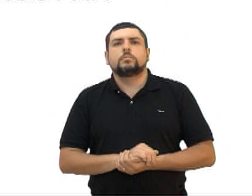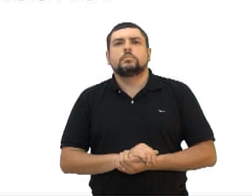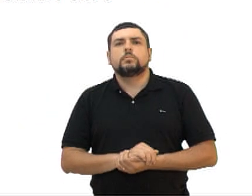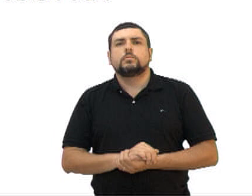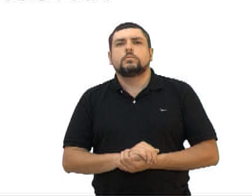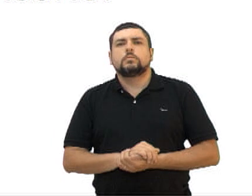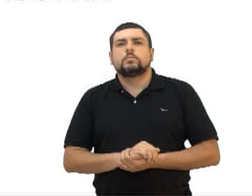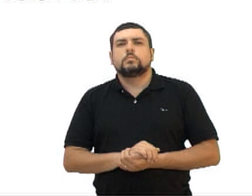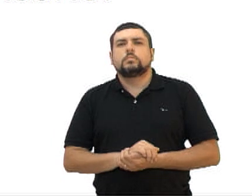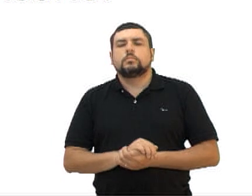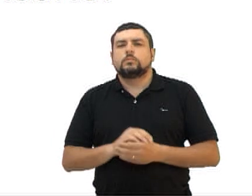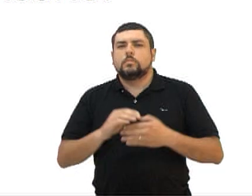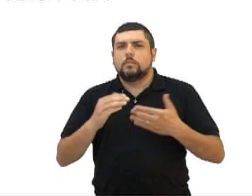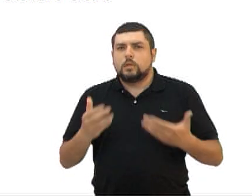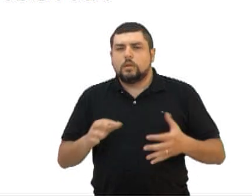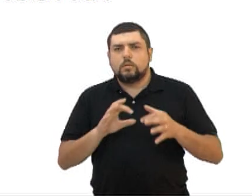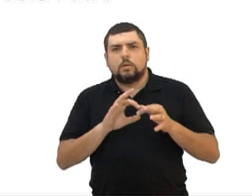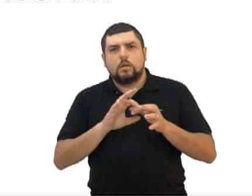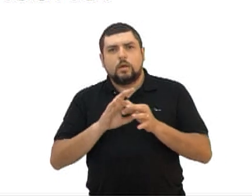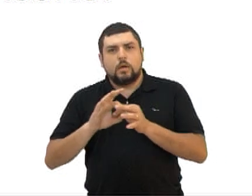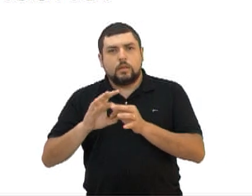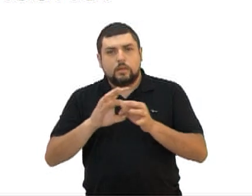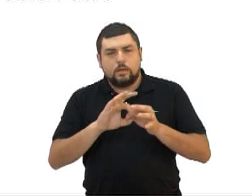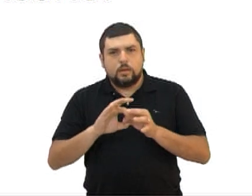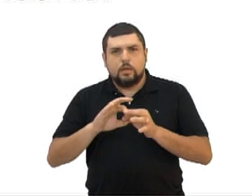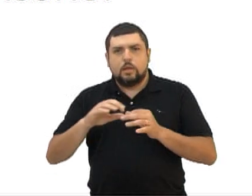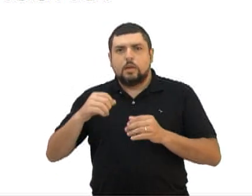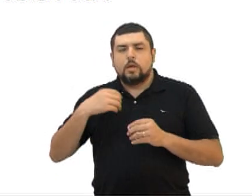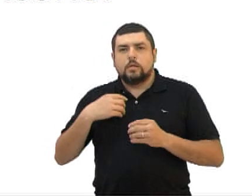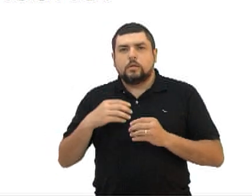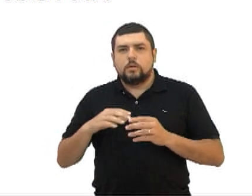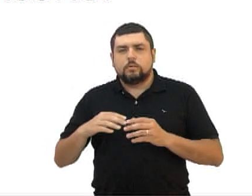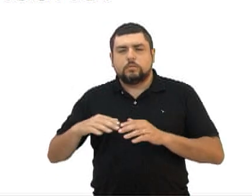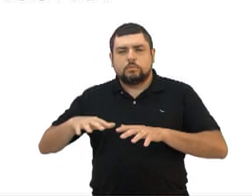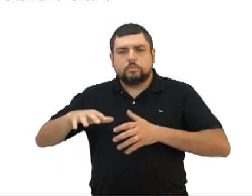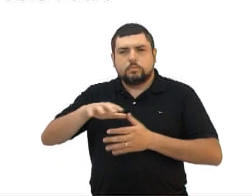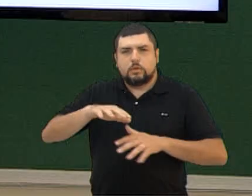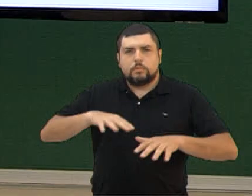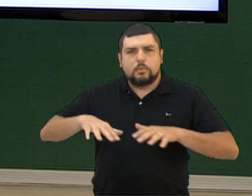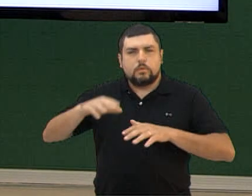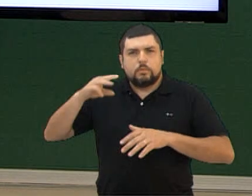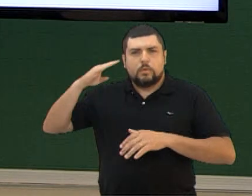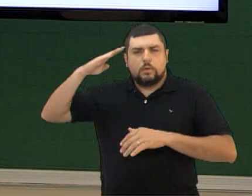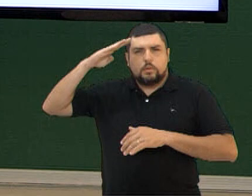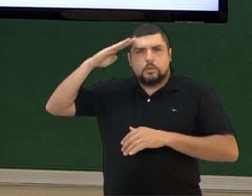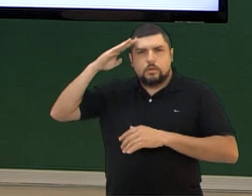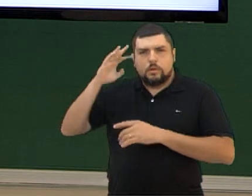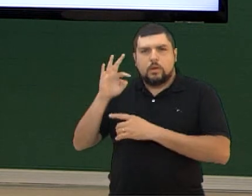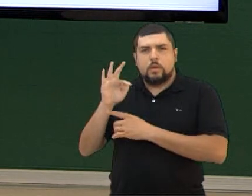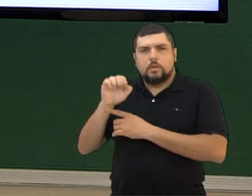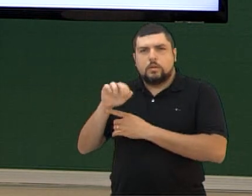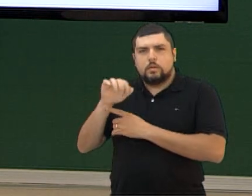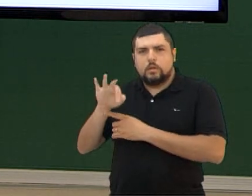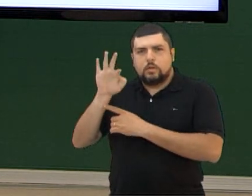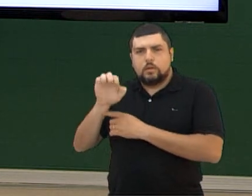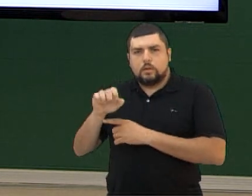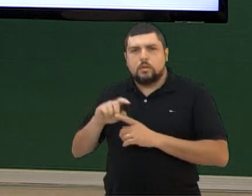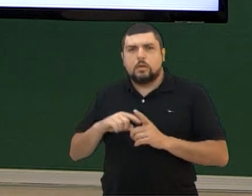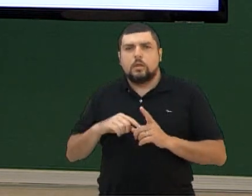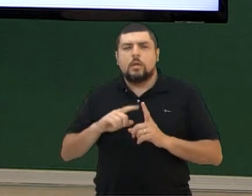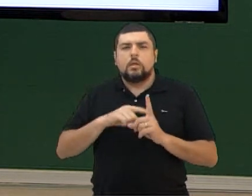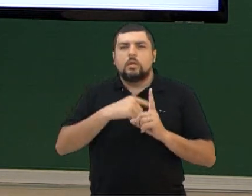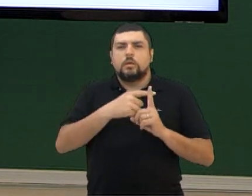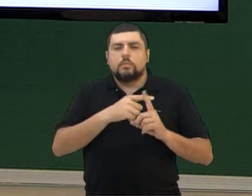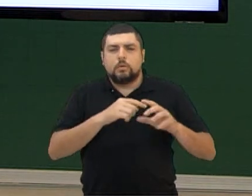Então, resultado da aliança entre os tenentes lá do movimento tenentista ocorrido em 1922 e os oligarcas